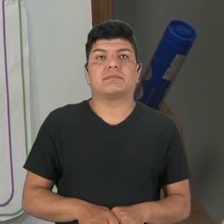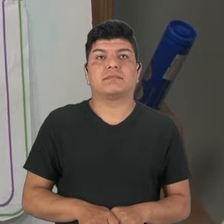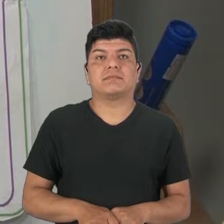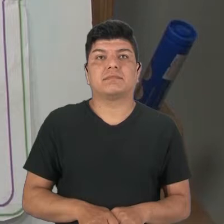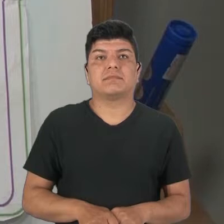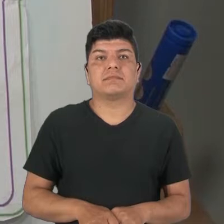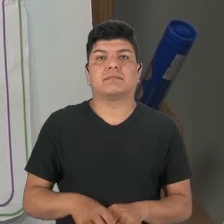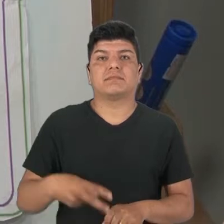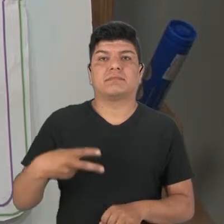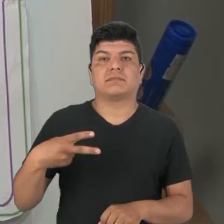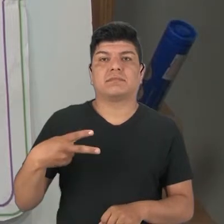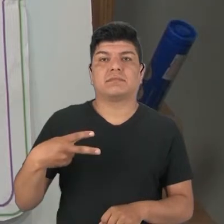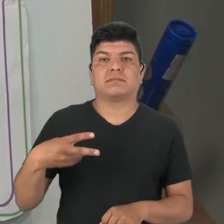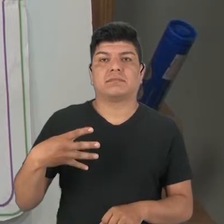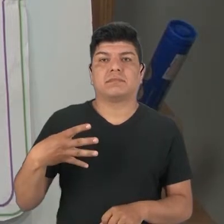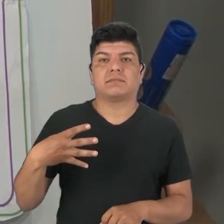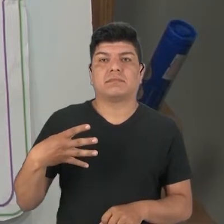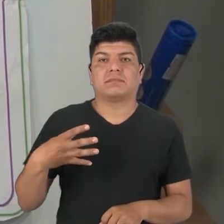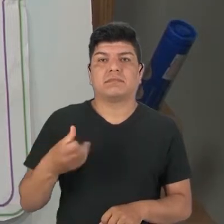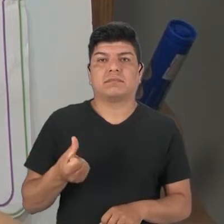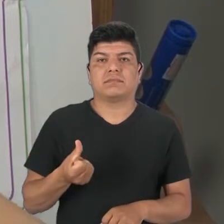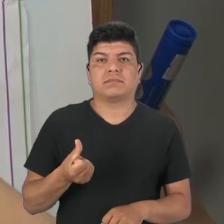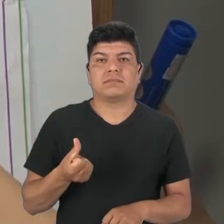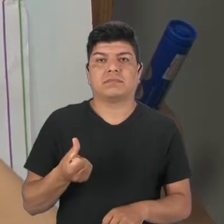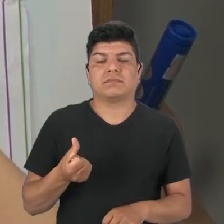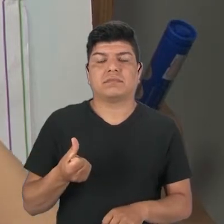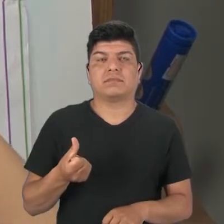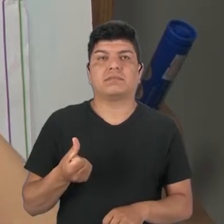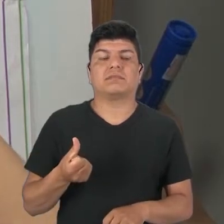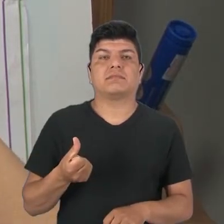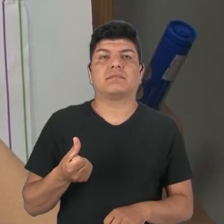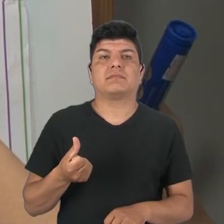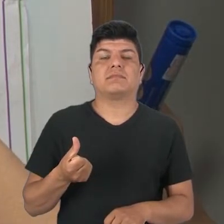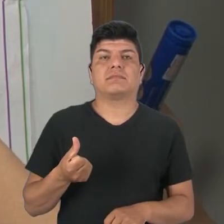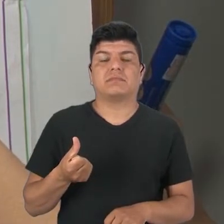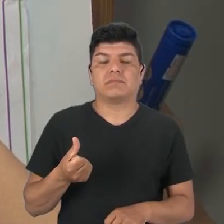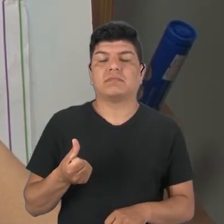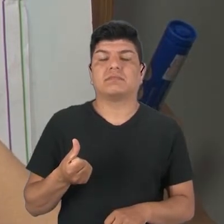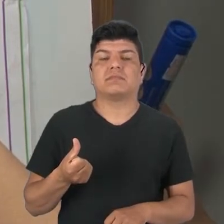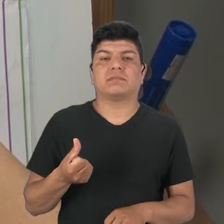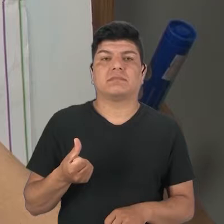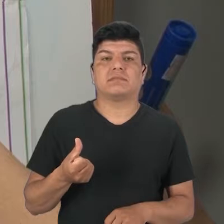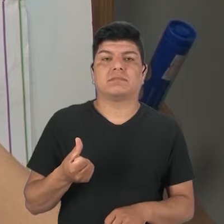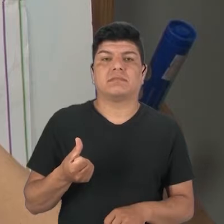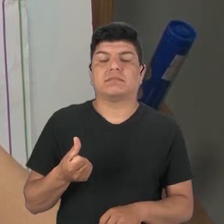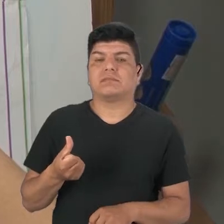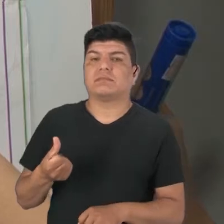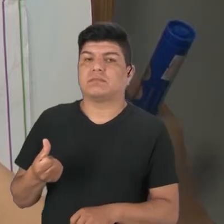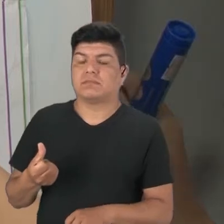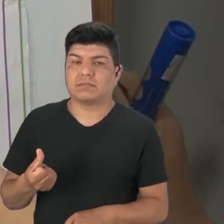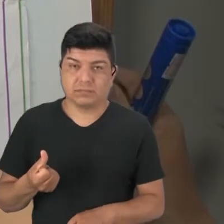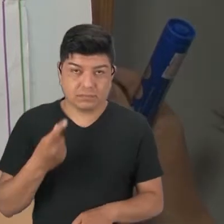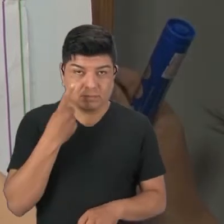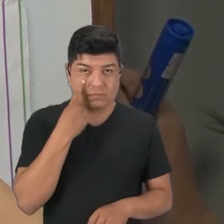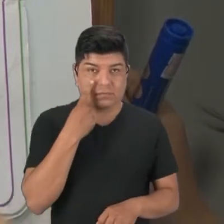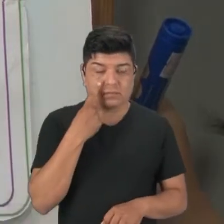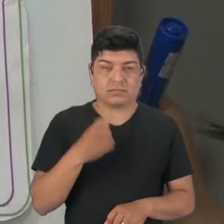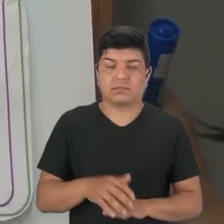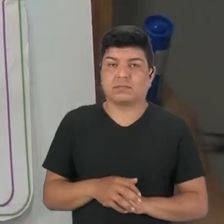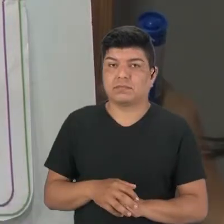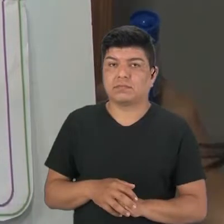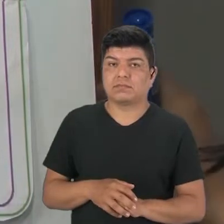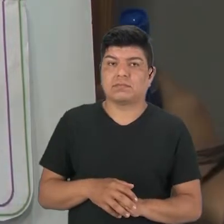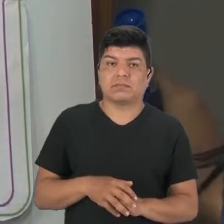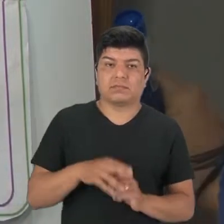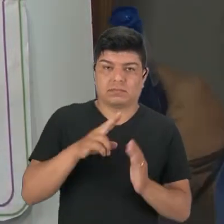Vamos lá. 2, 4 e 6. Exatamente. Vamos supor, vou fazer com o